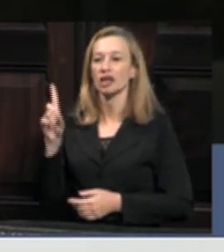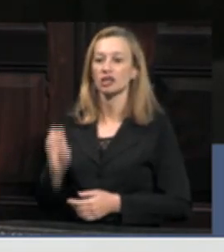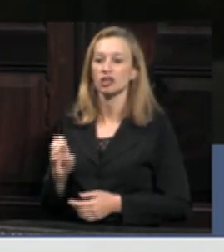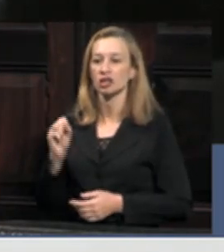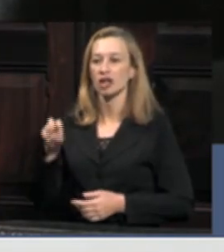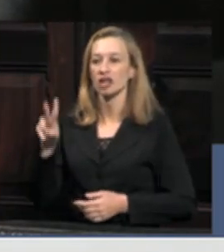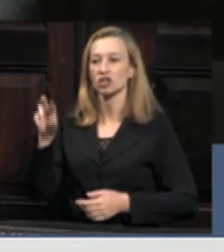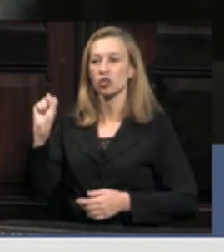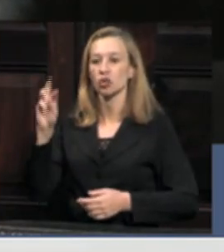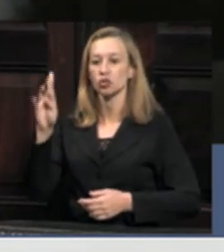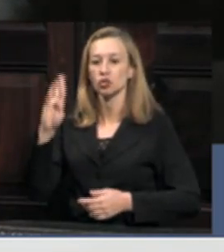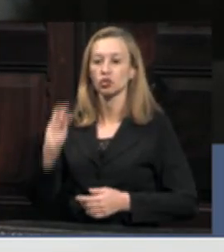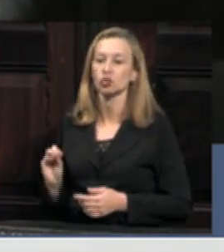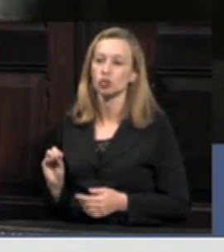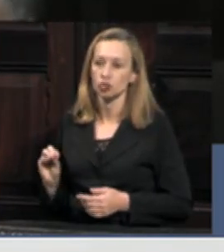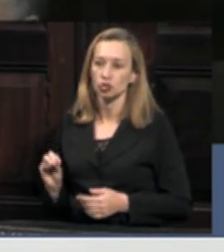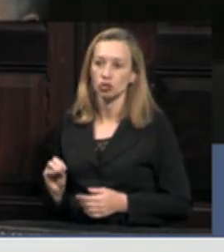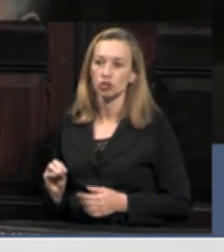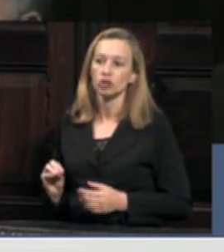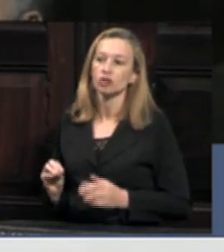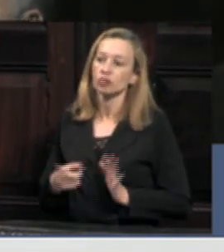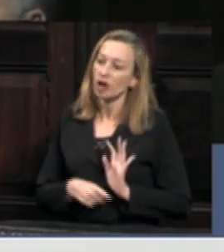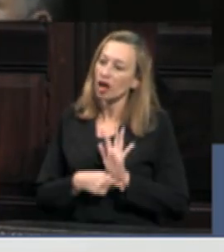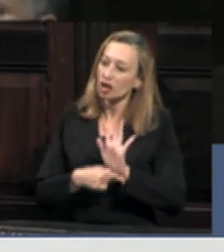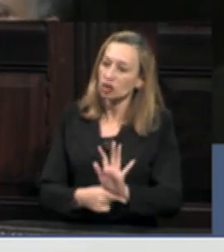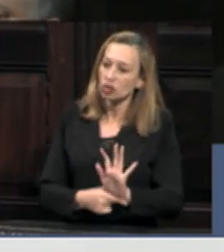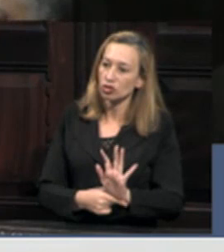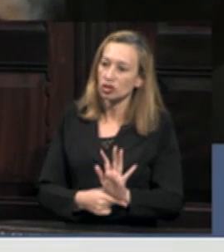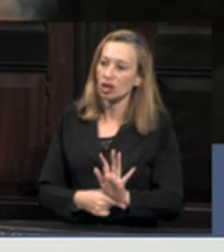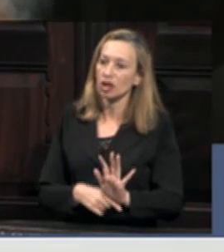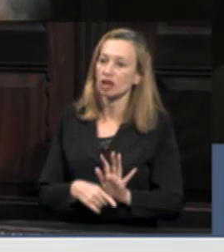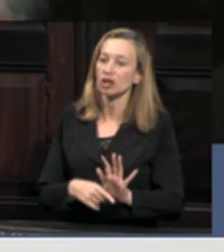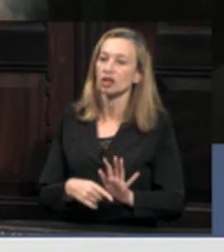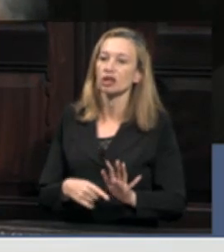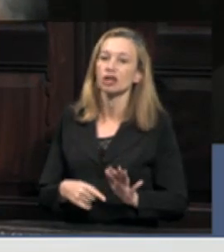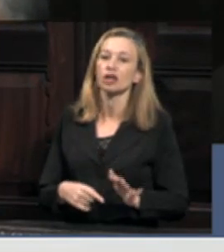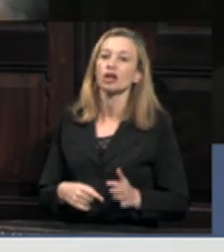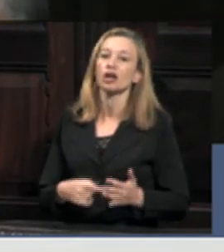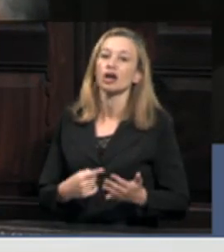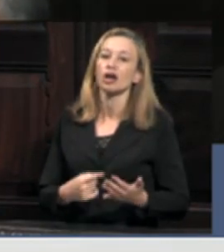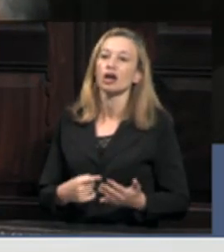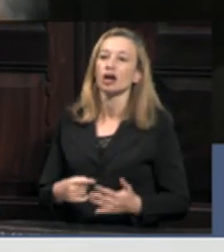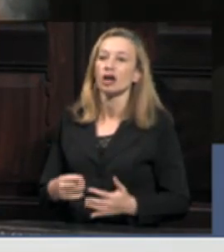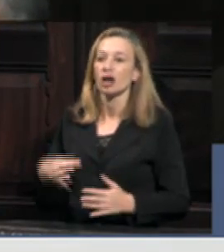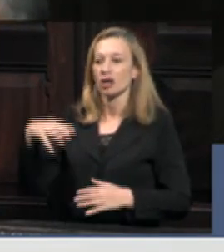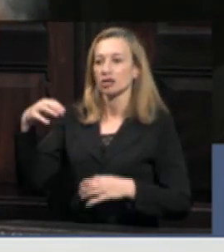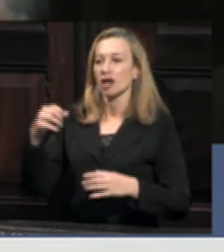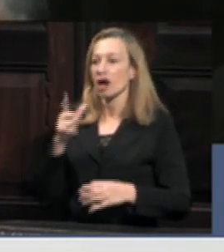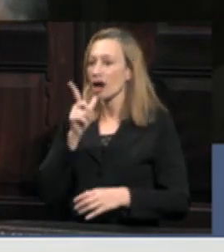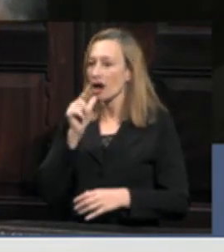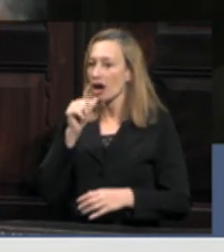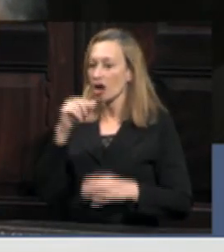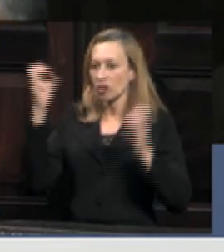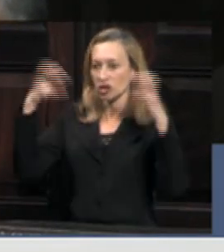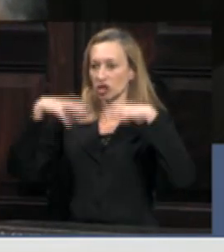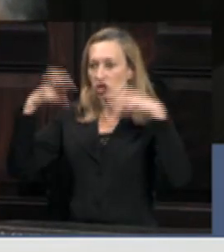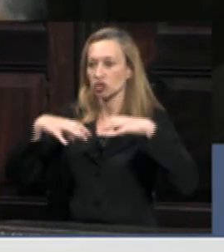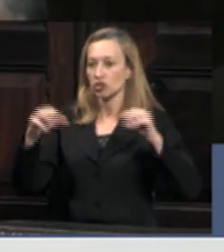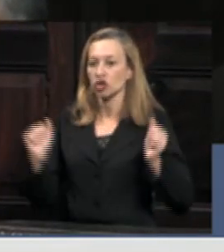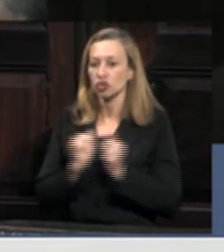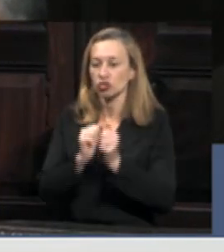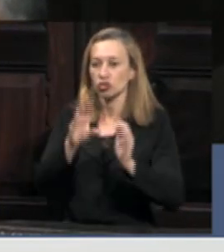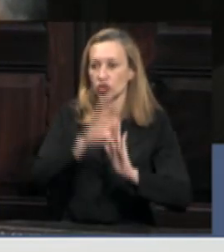as práticas sustentáveis de reaproveitamento e uso das águas da chuva. Parecer da Comissão de Constituição e Justiça pela constitucionalidade com